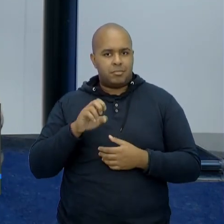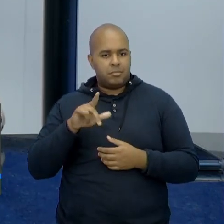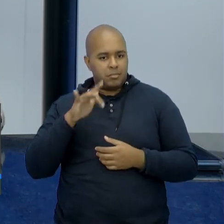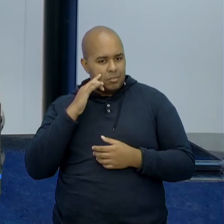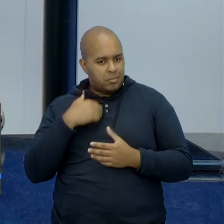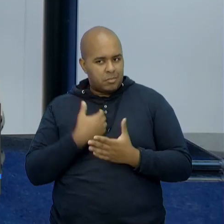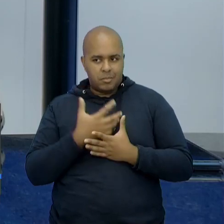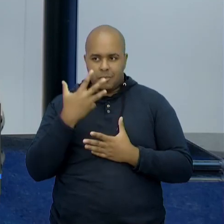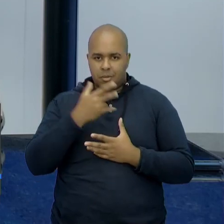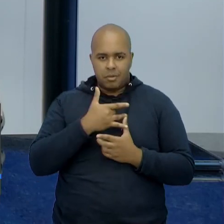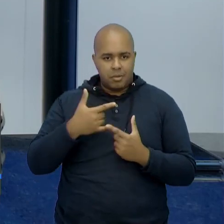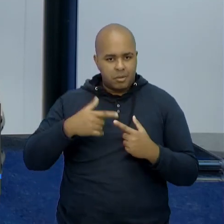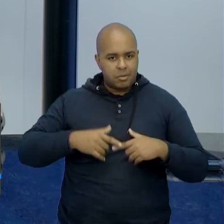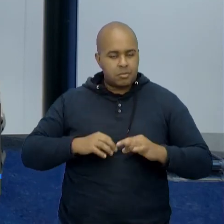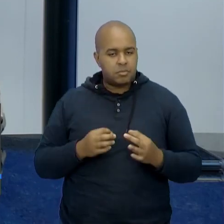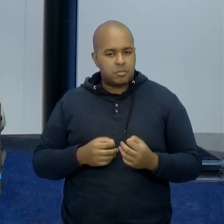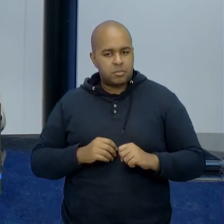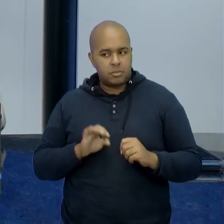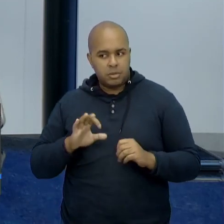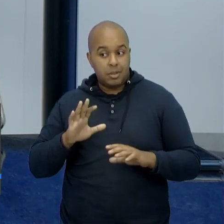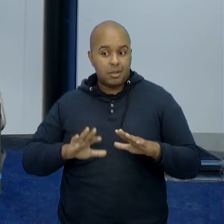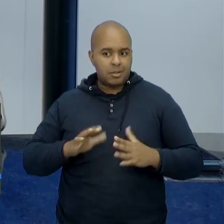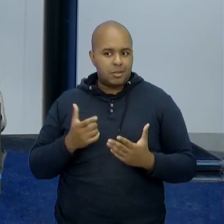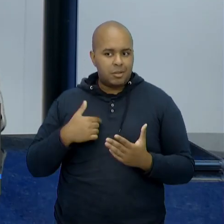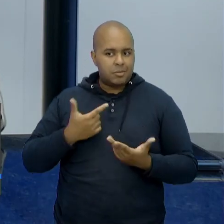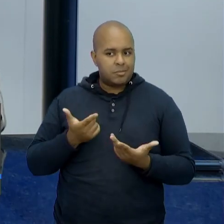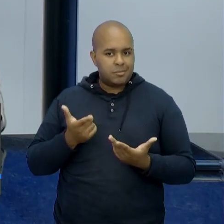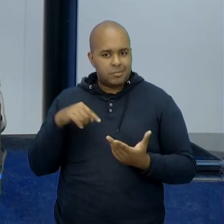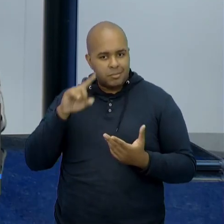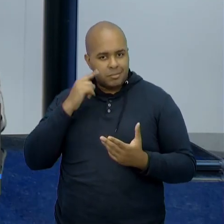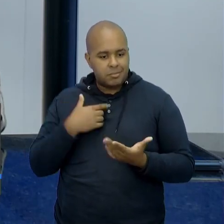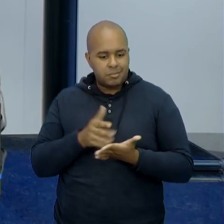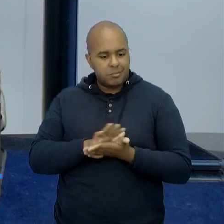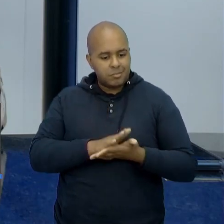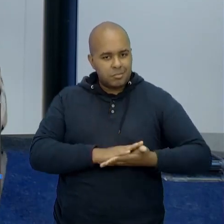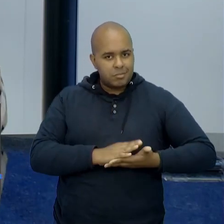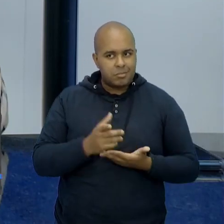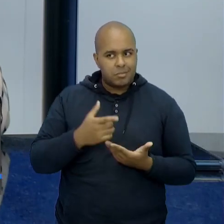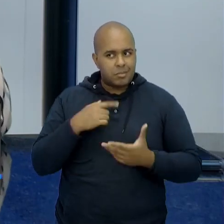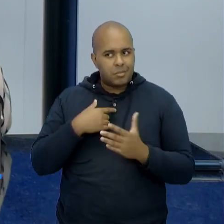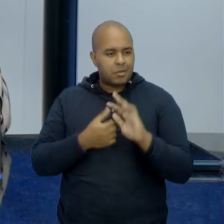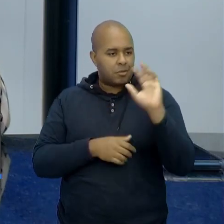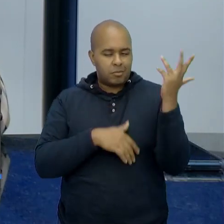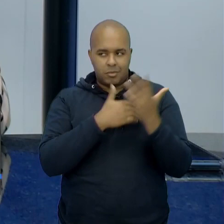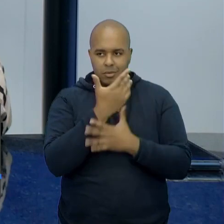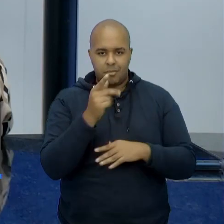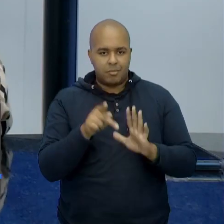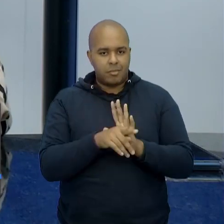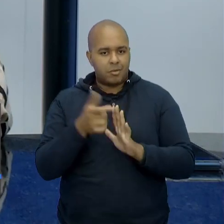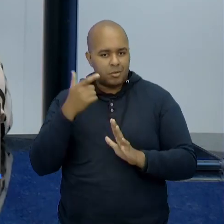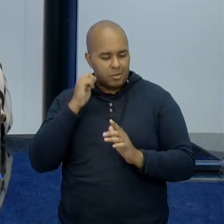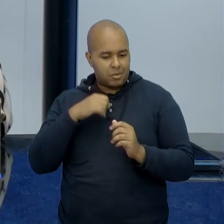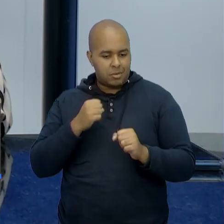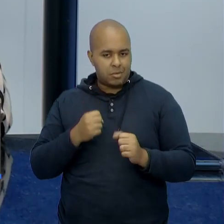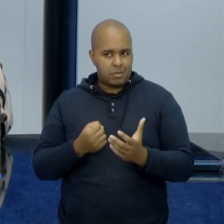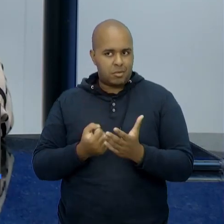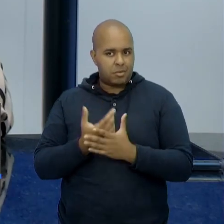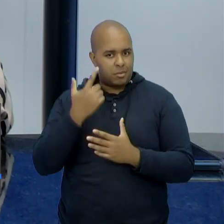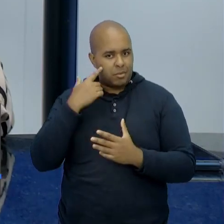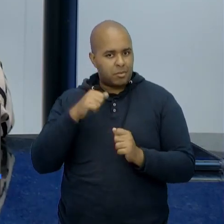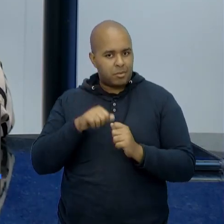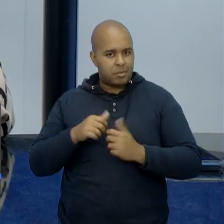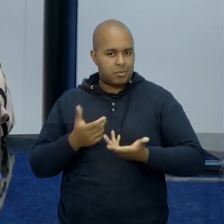aqui, maravilhosa, tal, e aí a gente vai destruir a floresta para construir essa planta